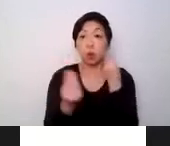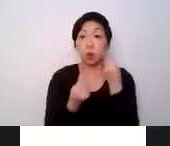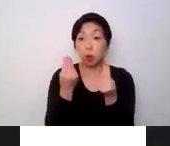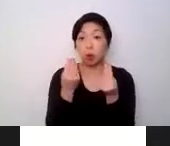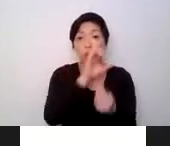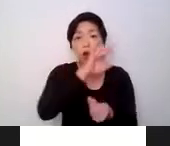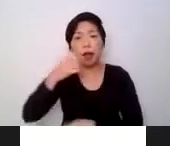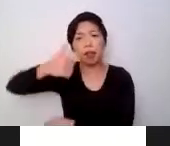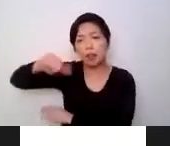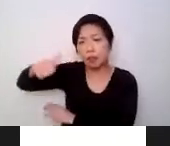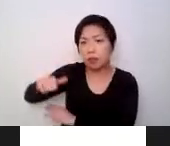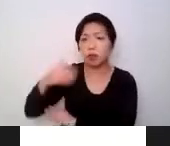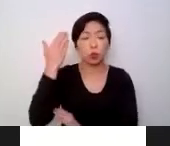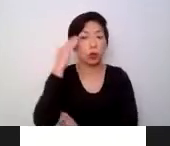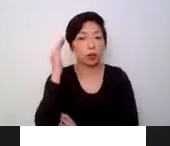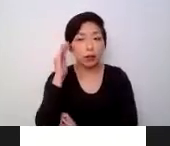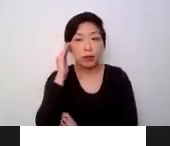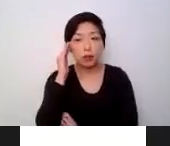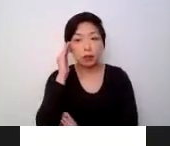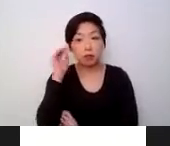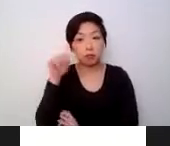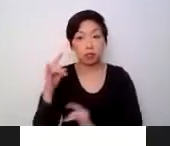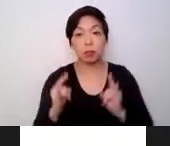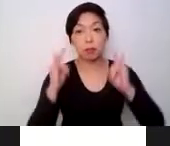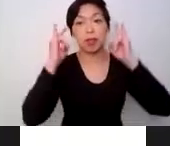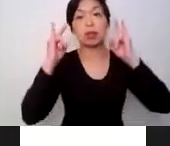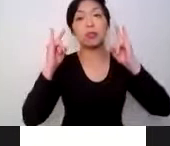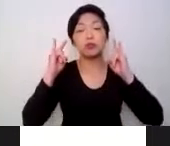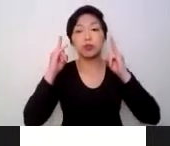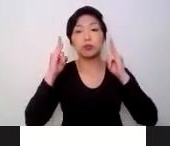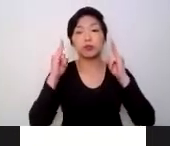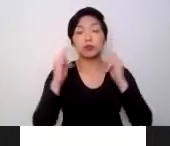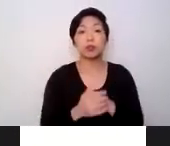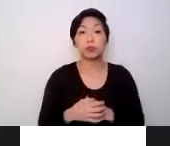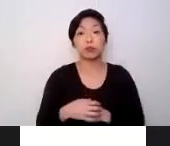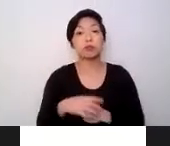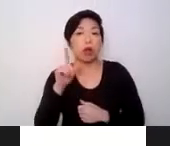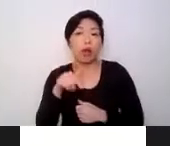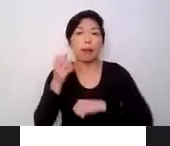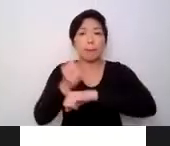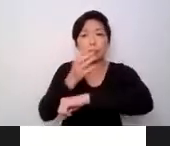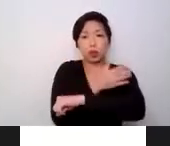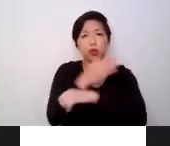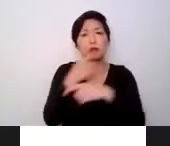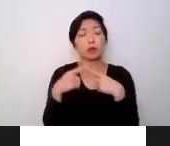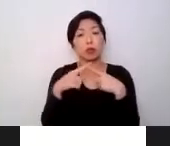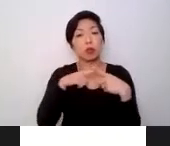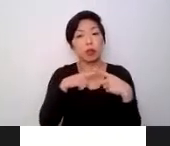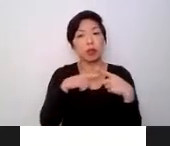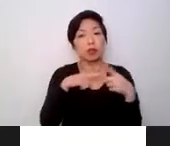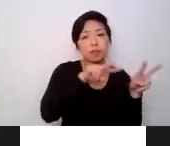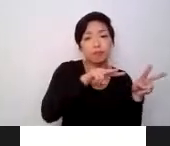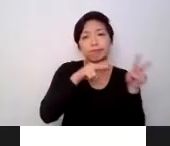patrimônio entenderam esse bem de certa forma moderno porque estabelece essa transição